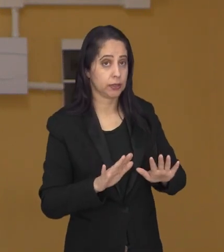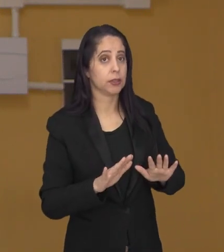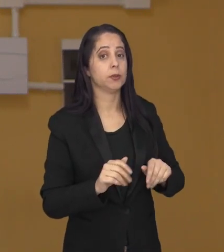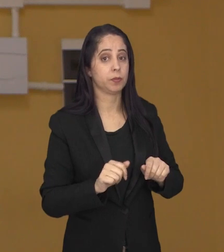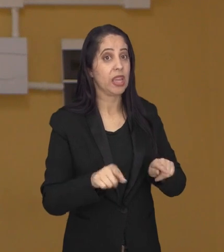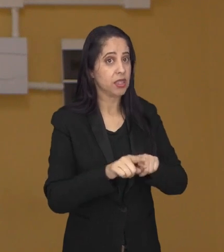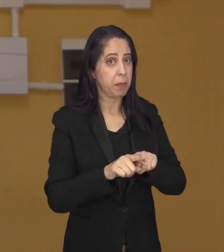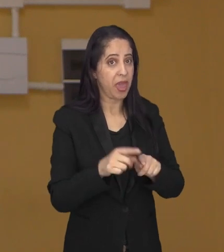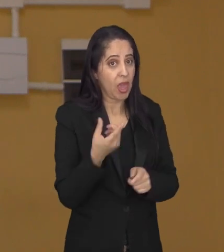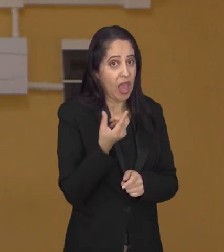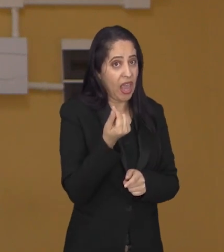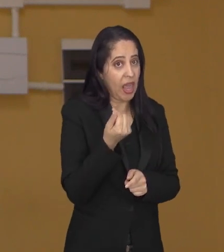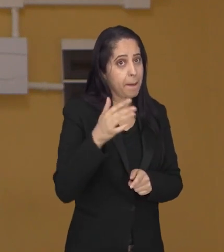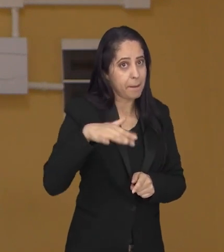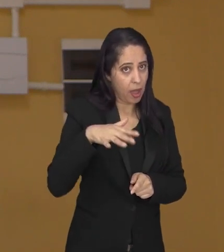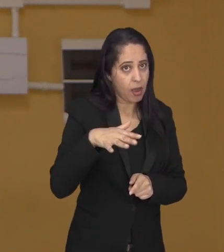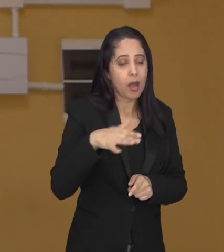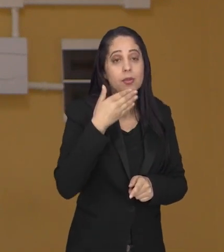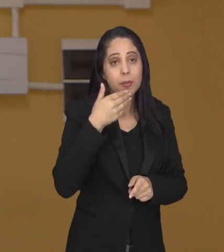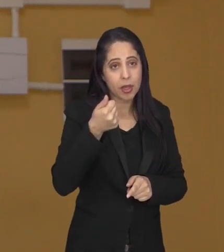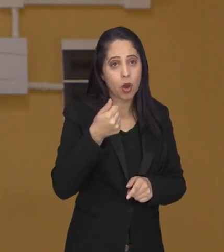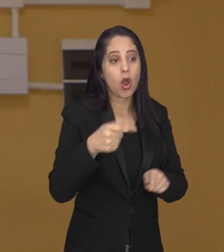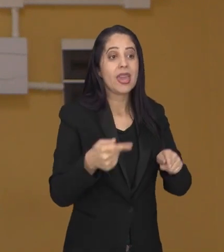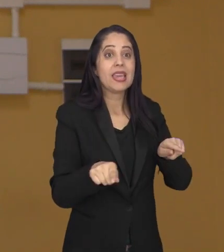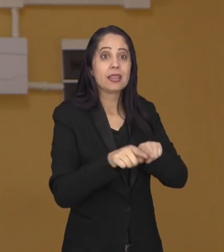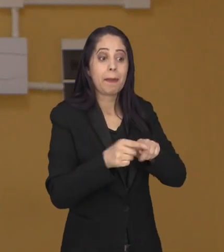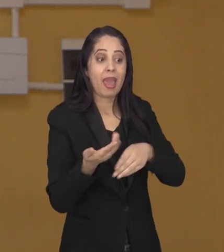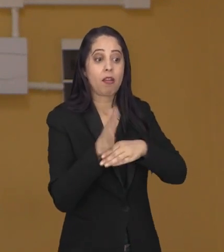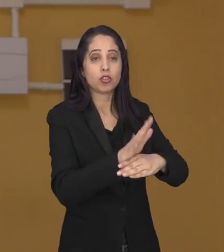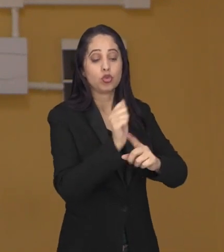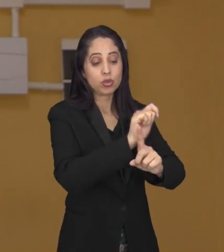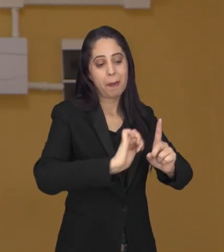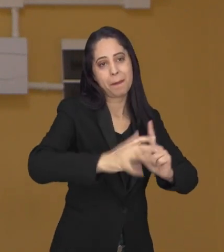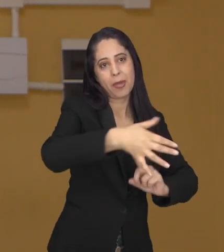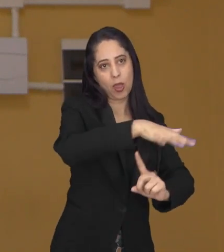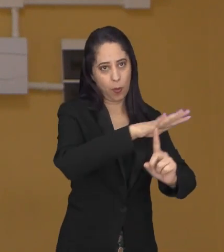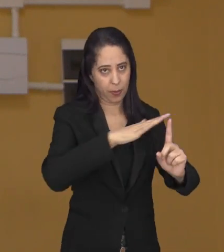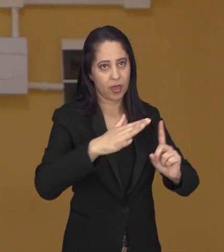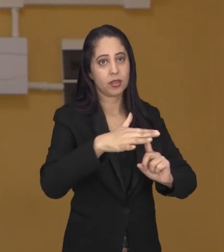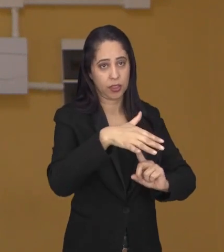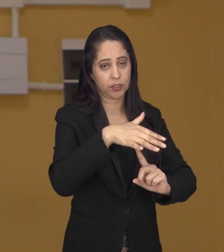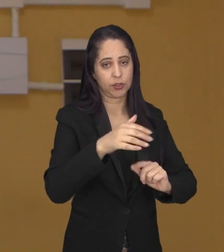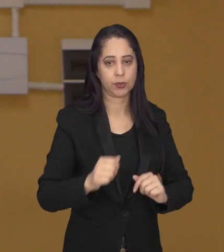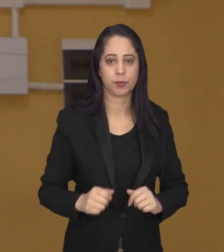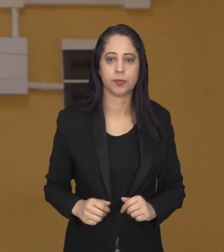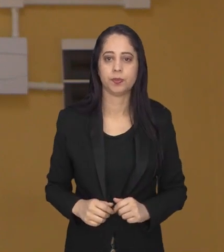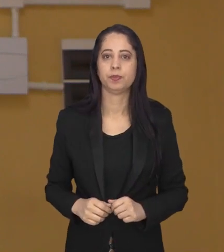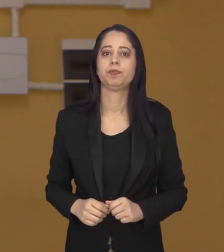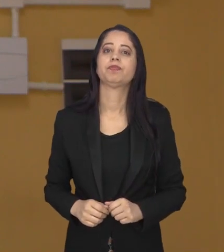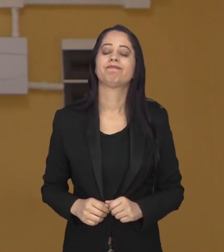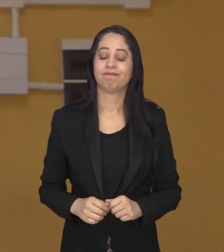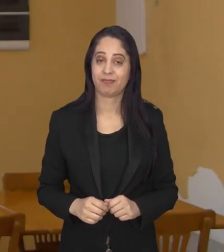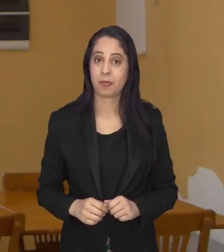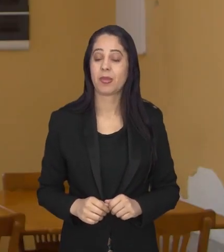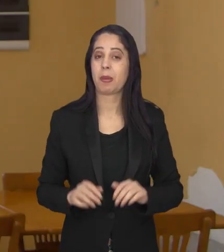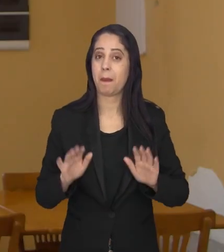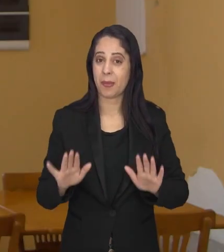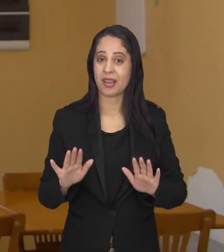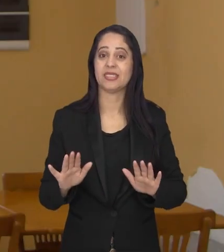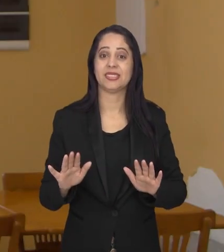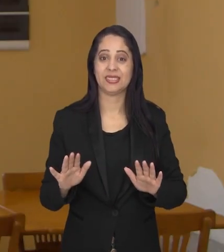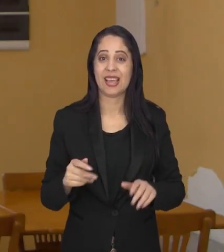tem consumido mais energia elétrica. Hoje os carros elétricos estão aparecendo aí, os equipamentos, e a energia não é barata, né? É